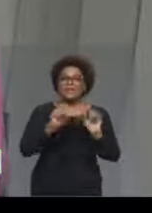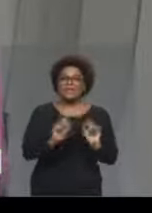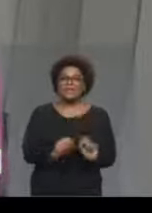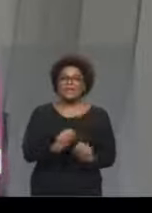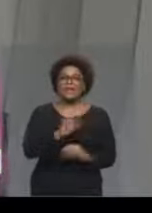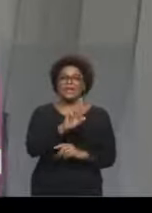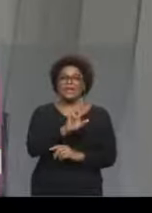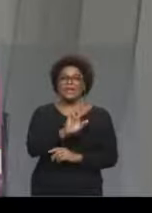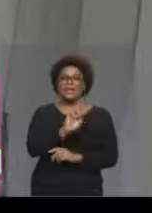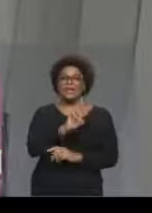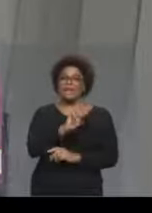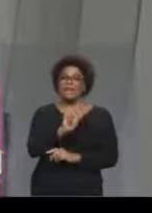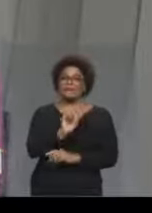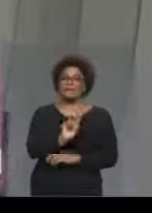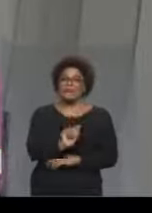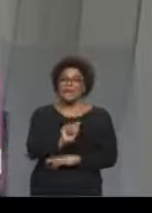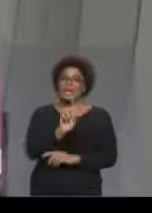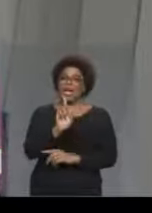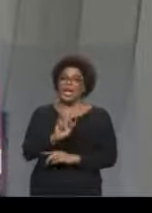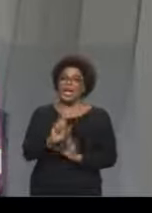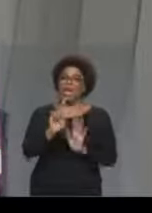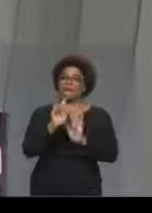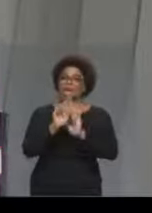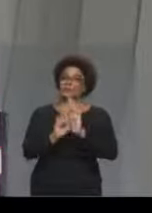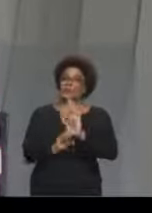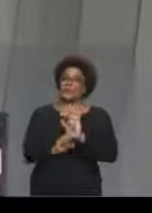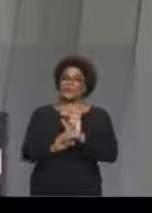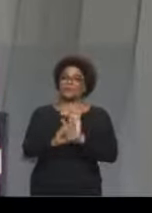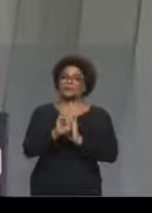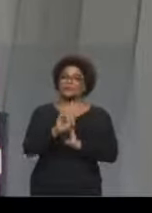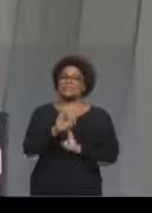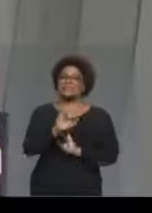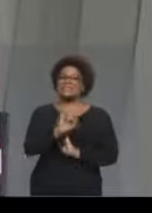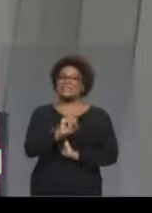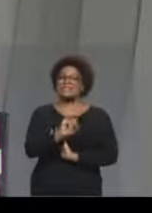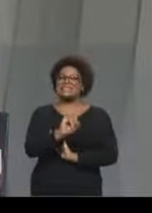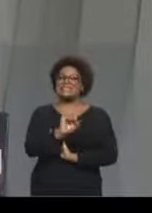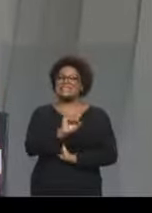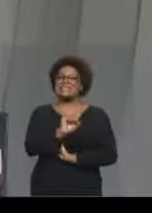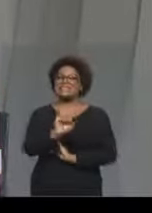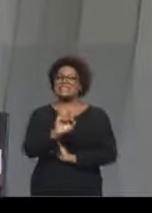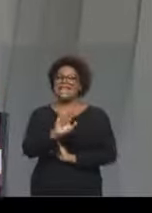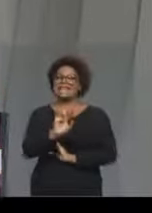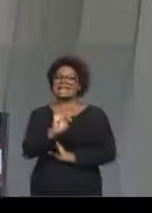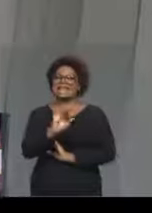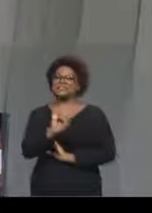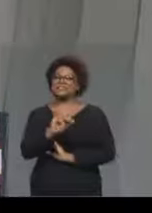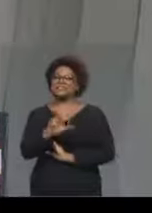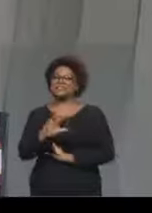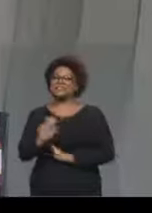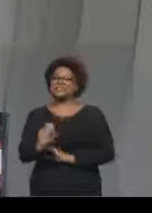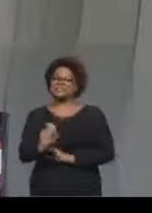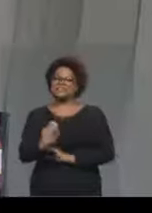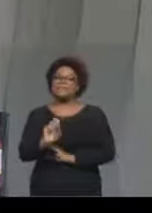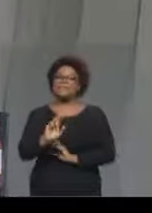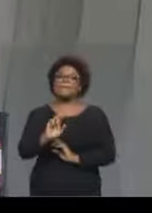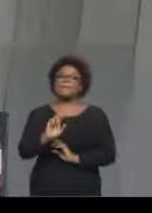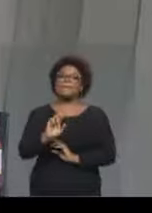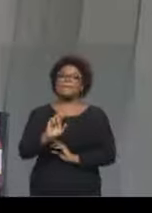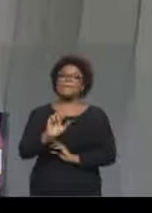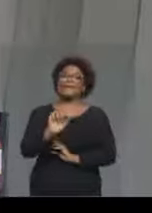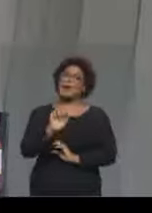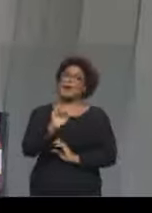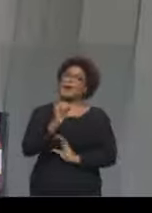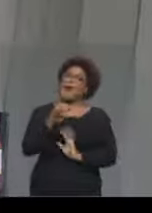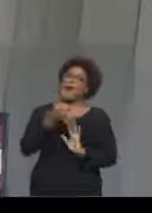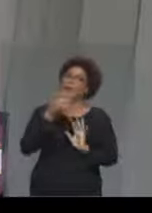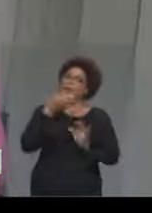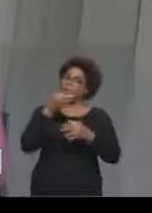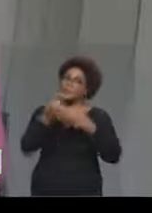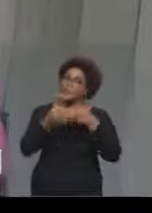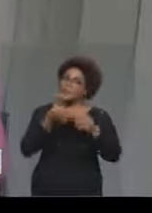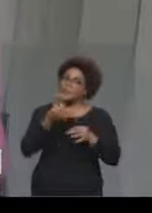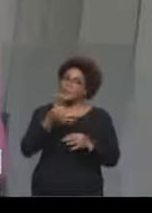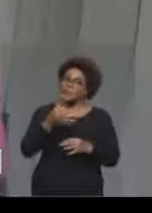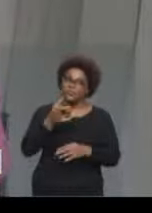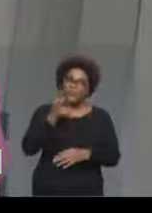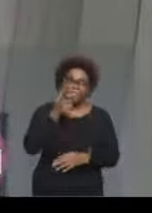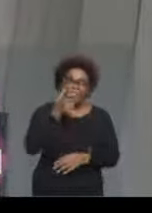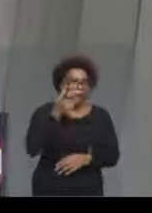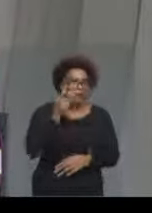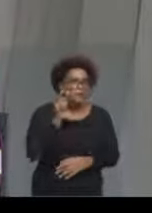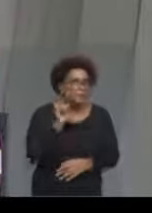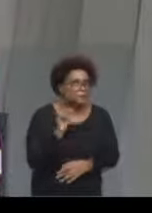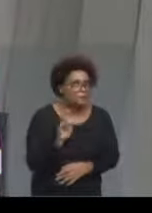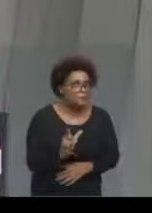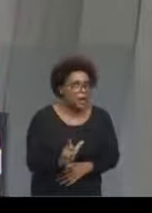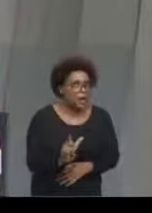texto dissertativo, argumentativo. Então, a tipologia, presta atenção, isso é muito importante. Então, você tem um